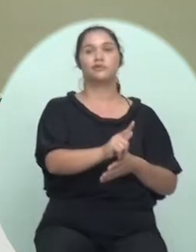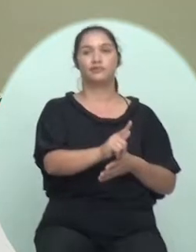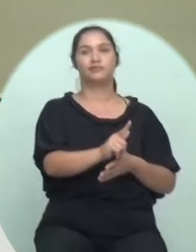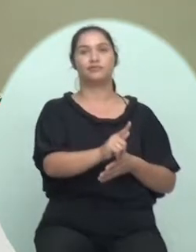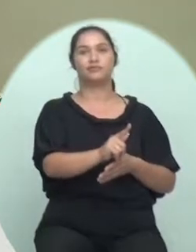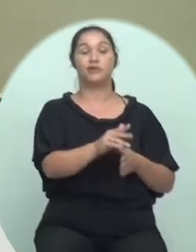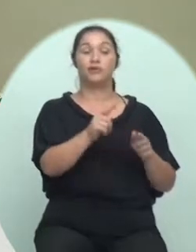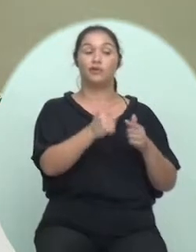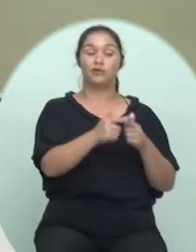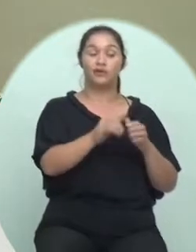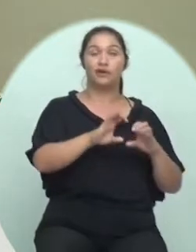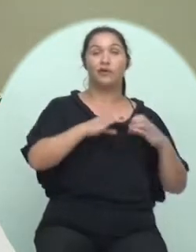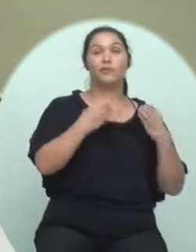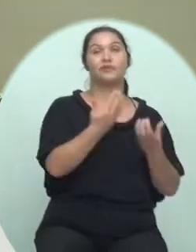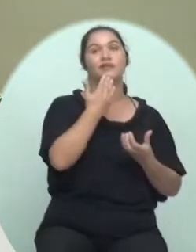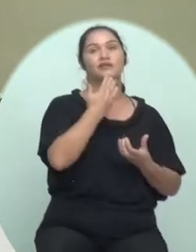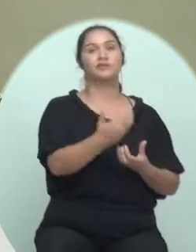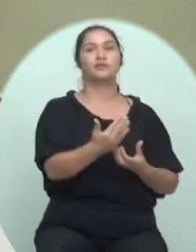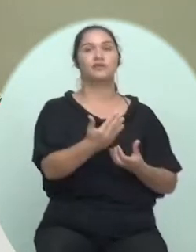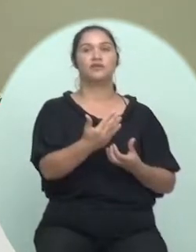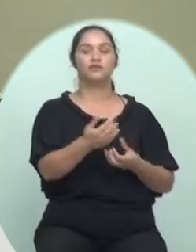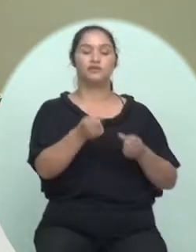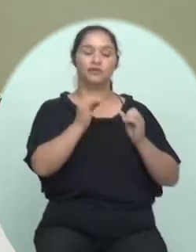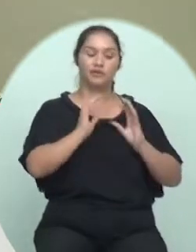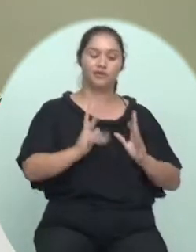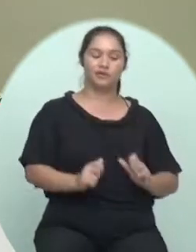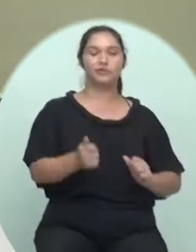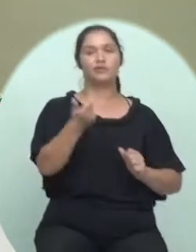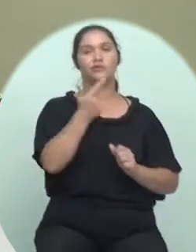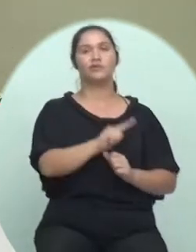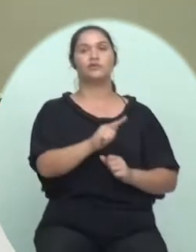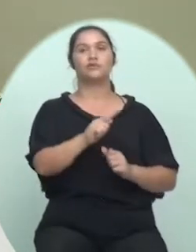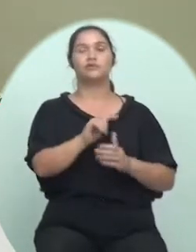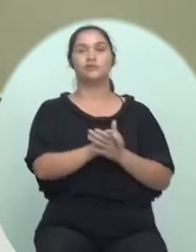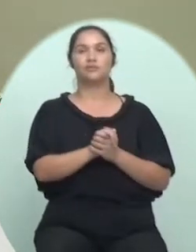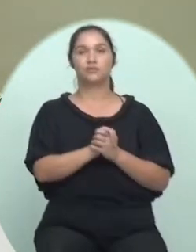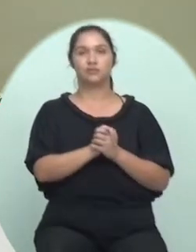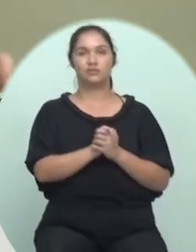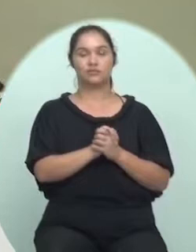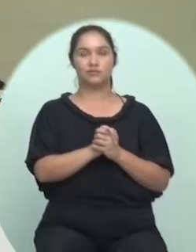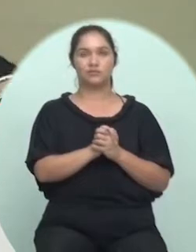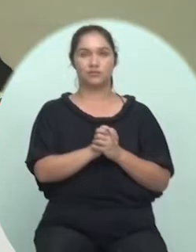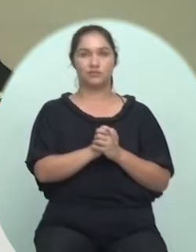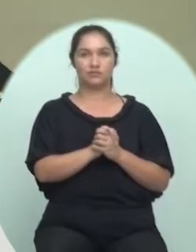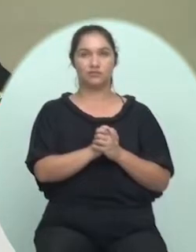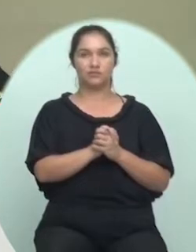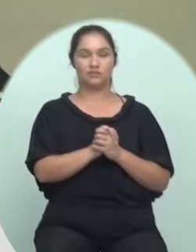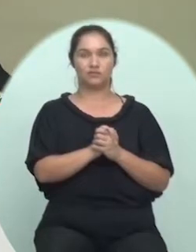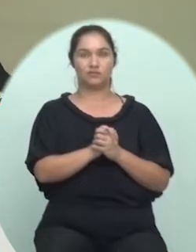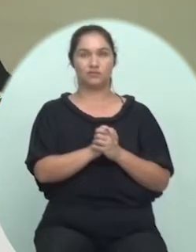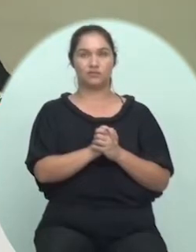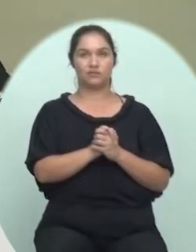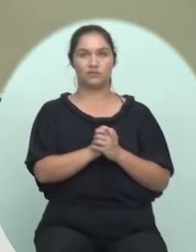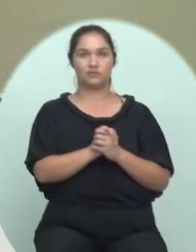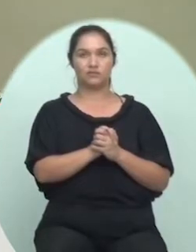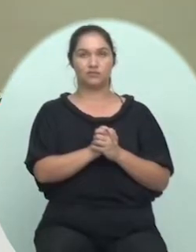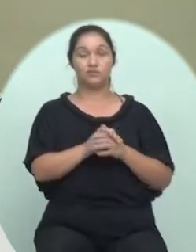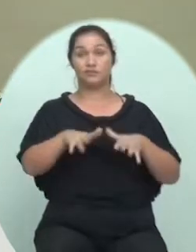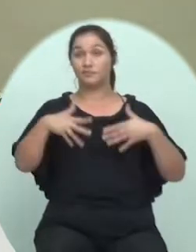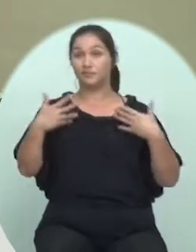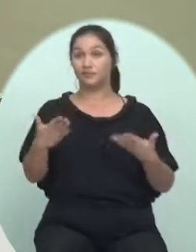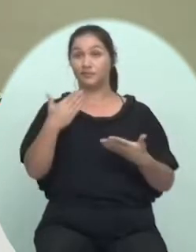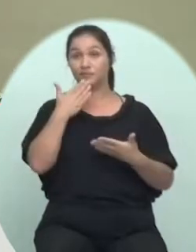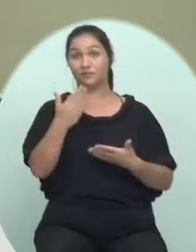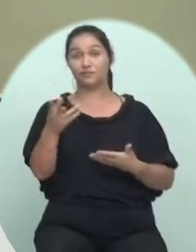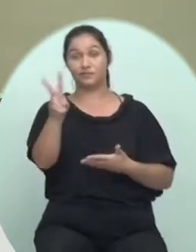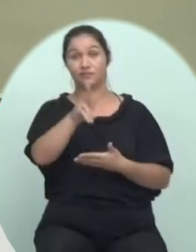pedindo para que agora realmente dê mais uma atenção, que vá lá e faça esse paliativo que agora vai resolver por mais um bom tempo. Então eu peço